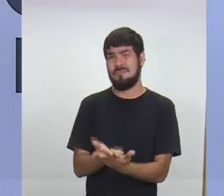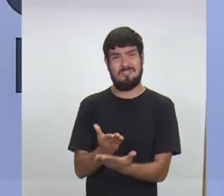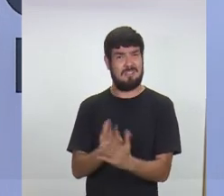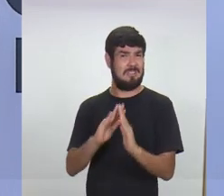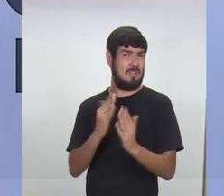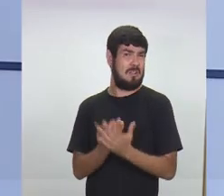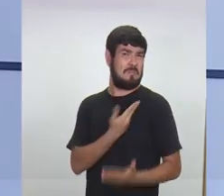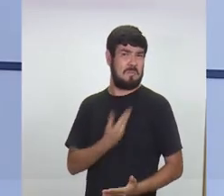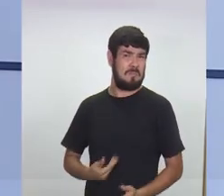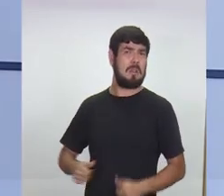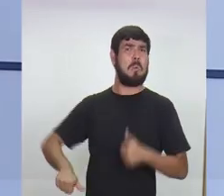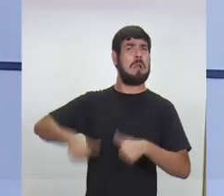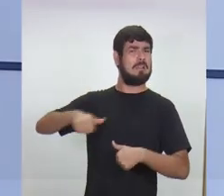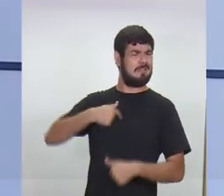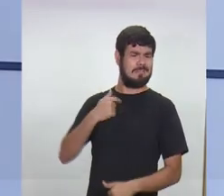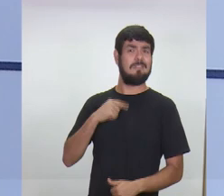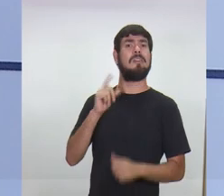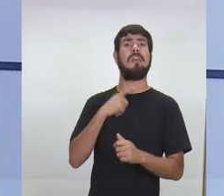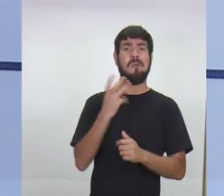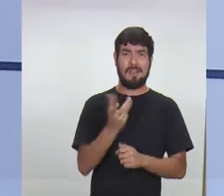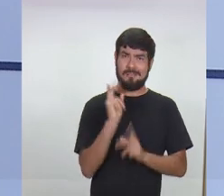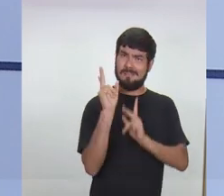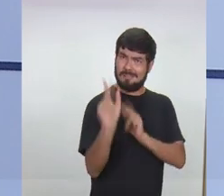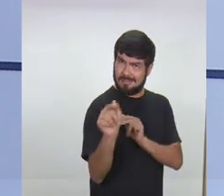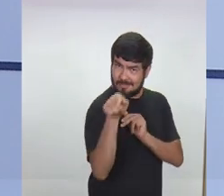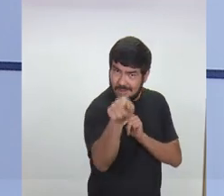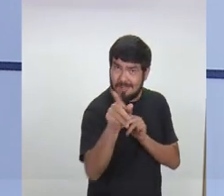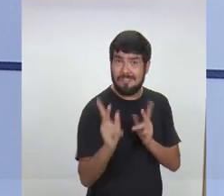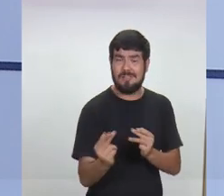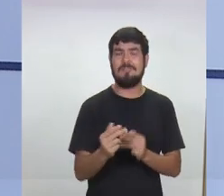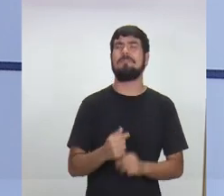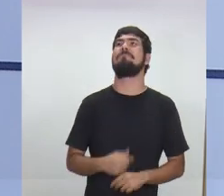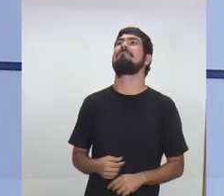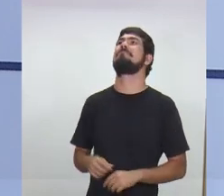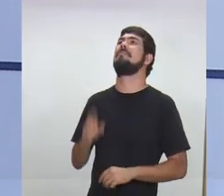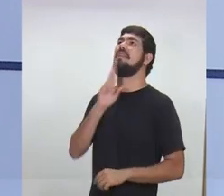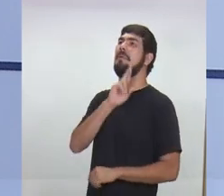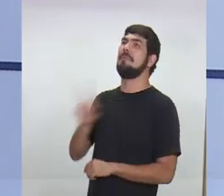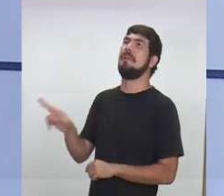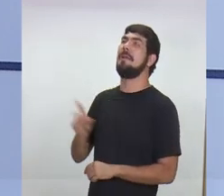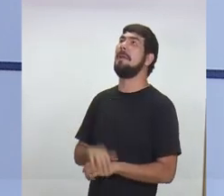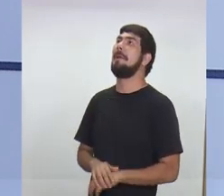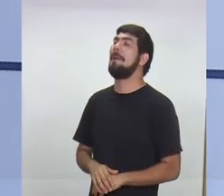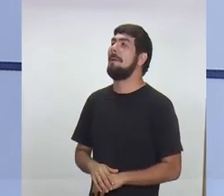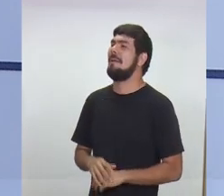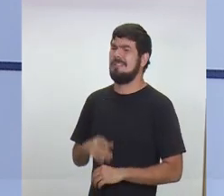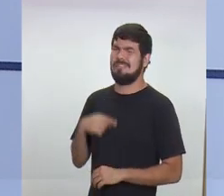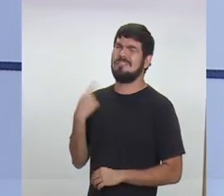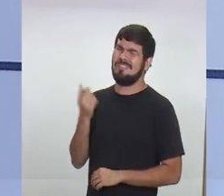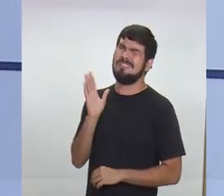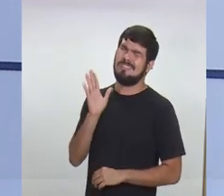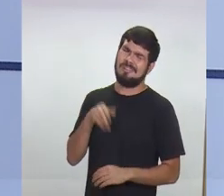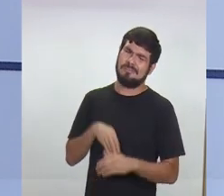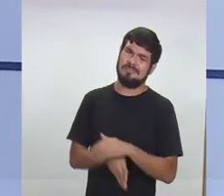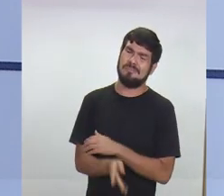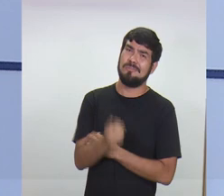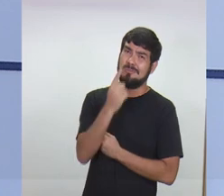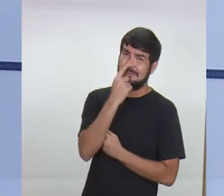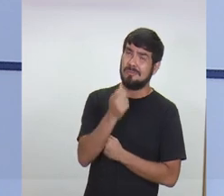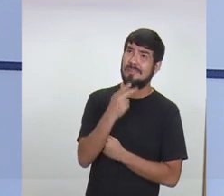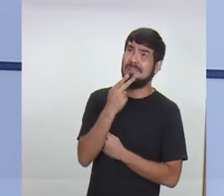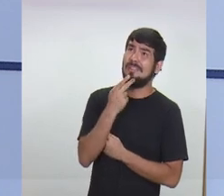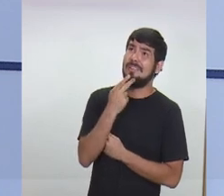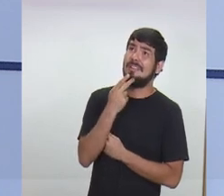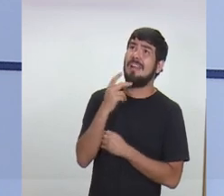pública com qualidade um minuto para réplica e olha nós é é costume dizer dizer algumas